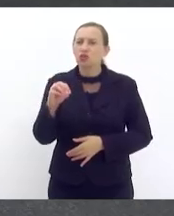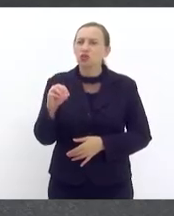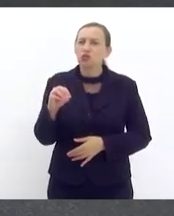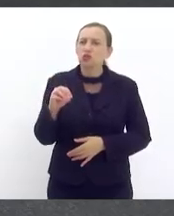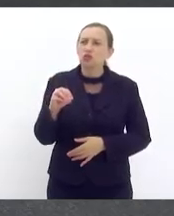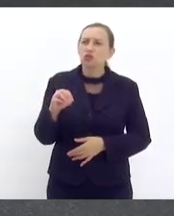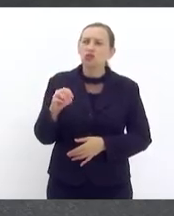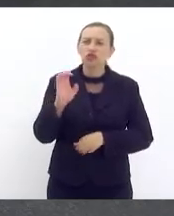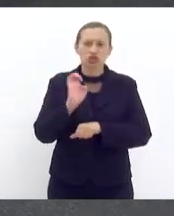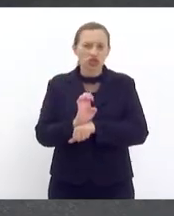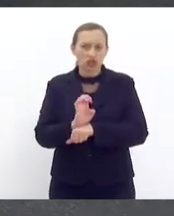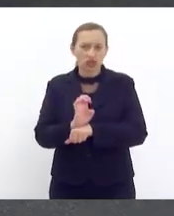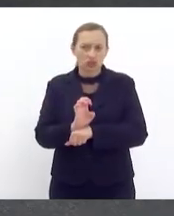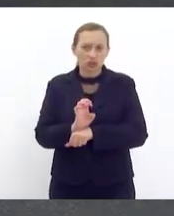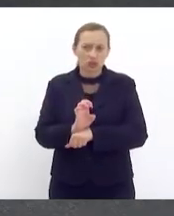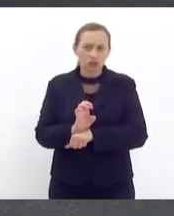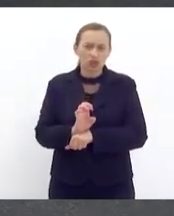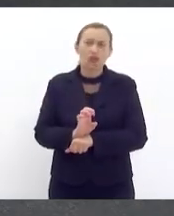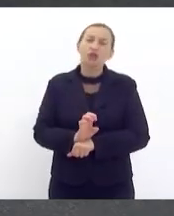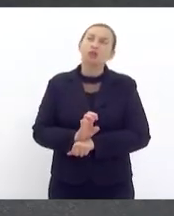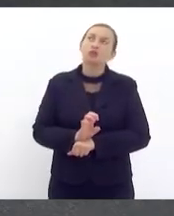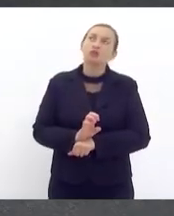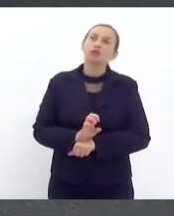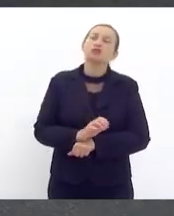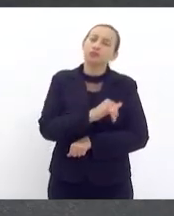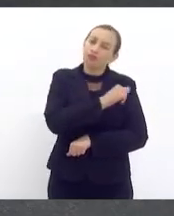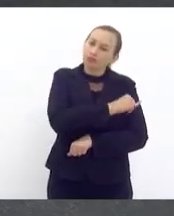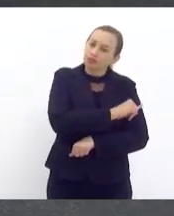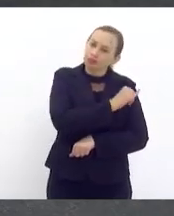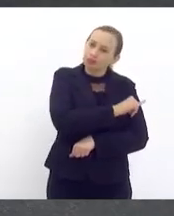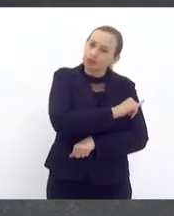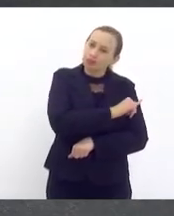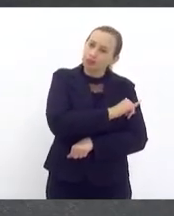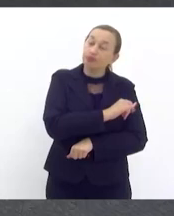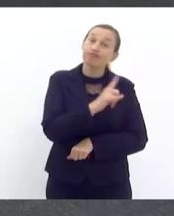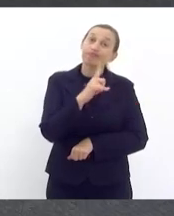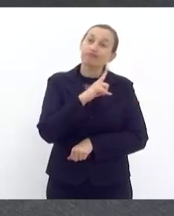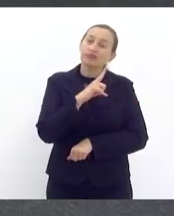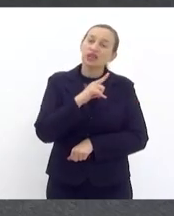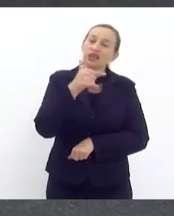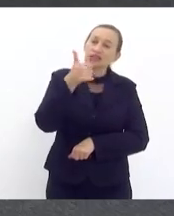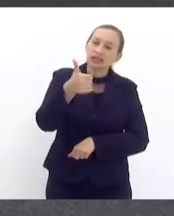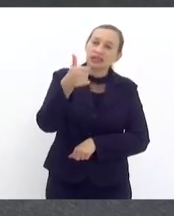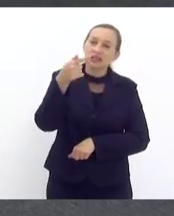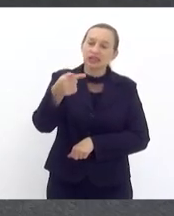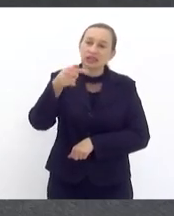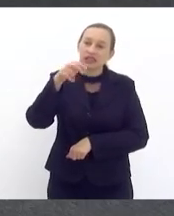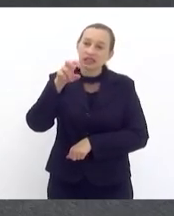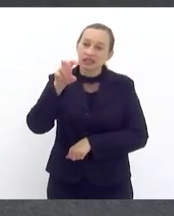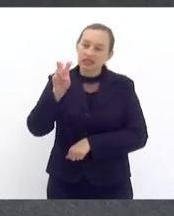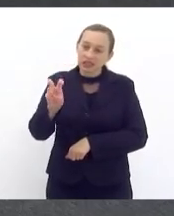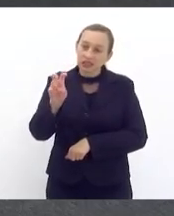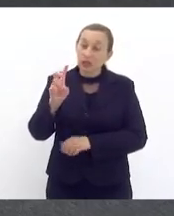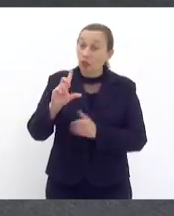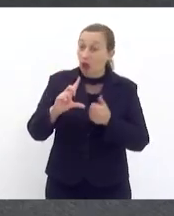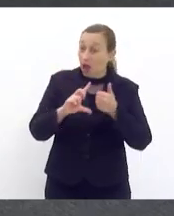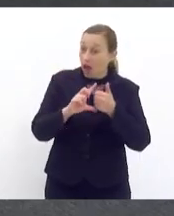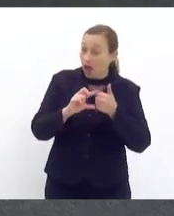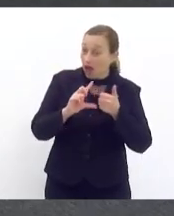Estadual de um código de Saúde do Estado do Rio de Janeiro que tem 175 artigos